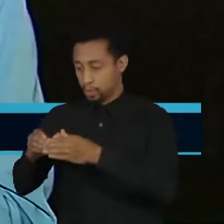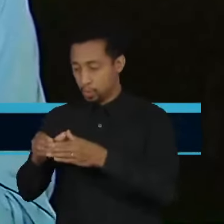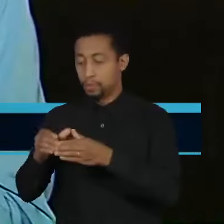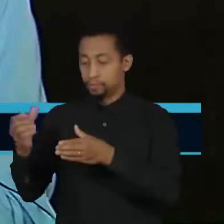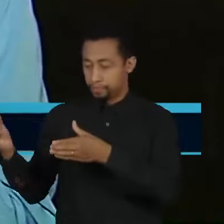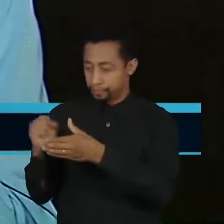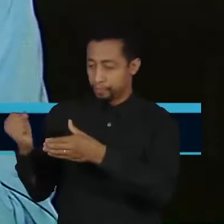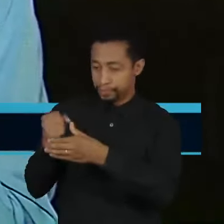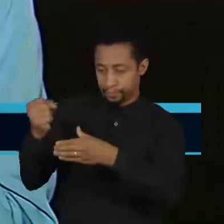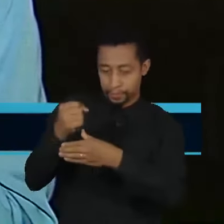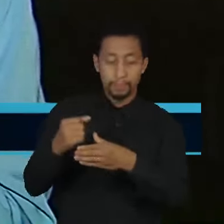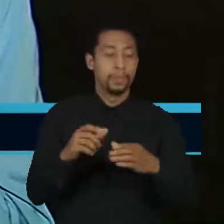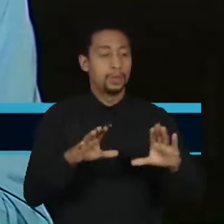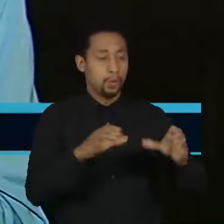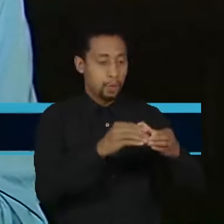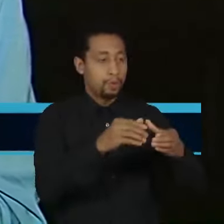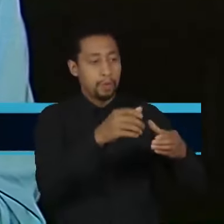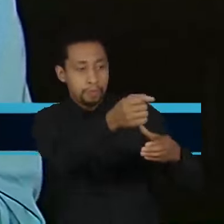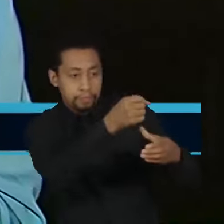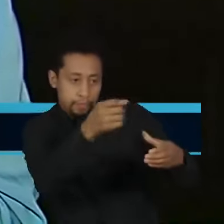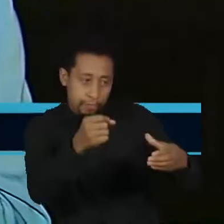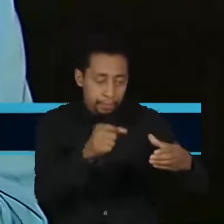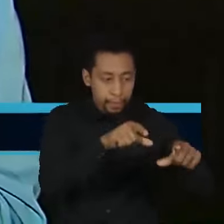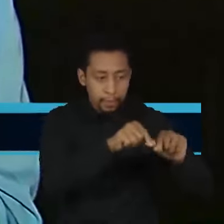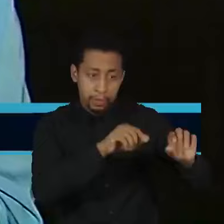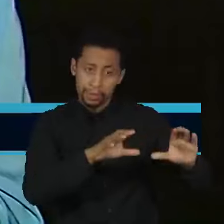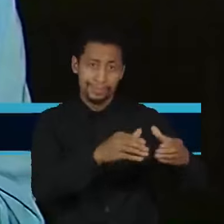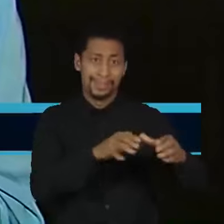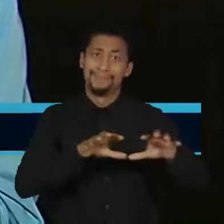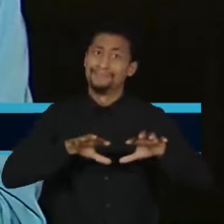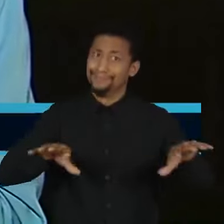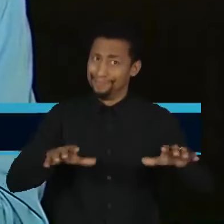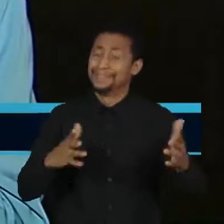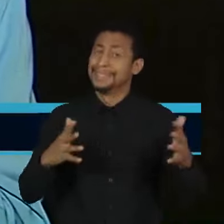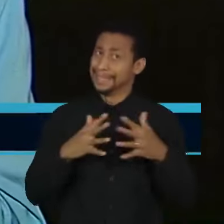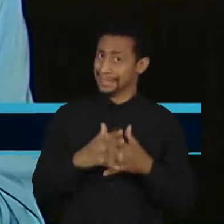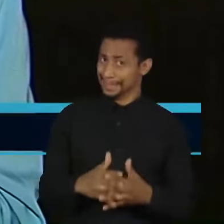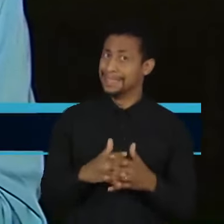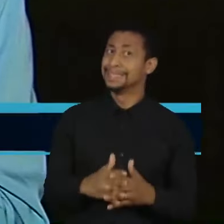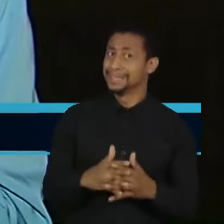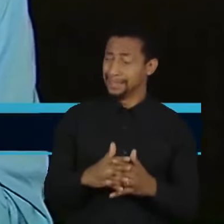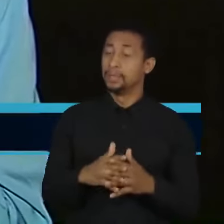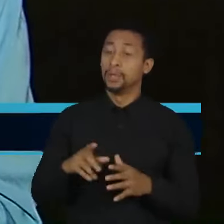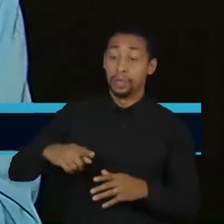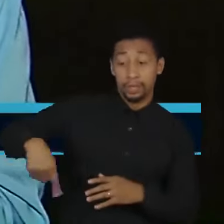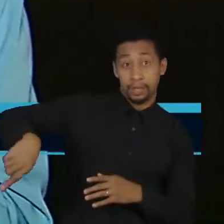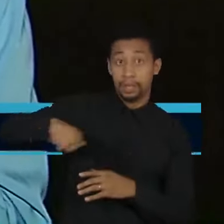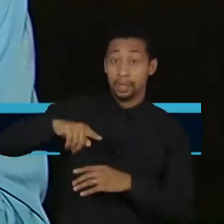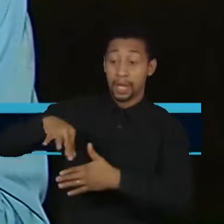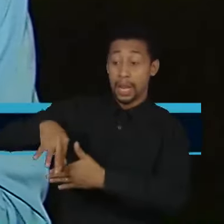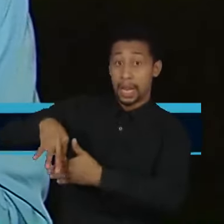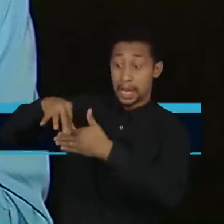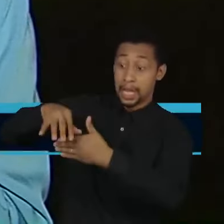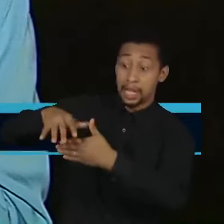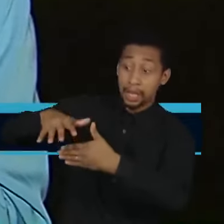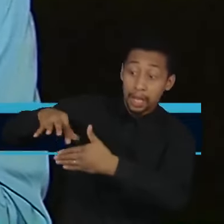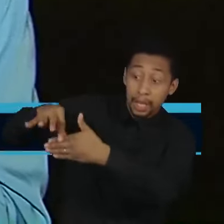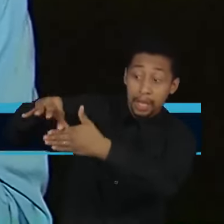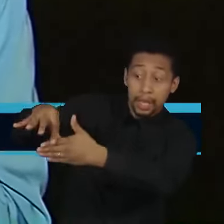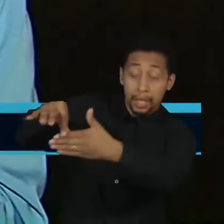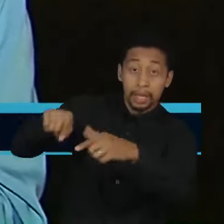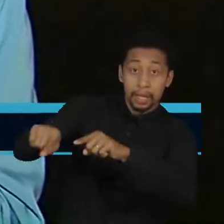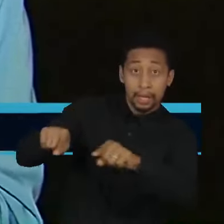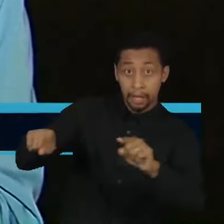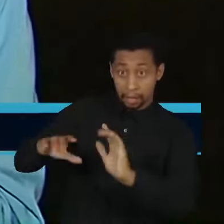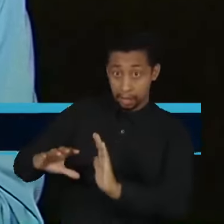proposta de Artur Lira sofre resistência das lideranças da câmara que exigem a presença de todos os partidos